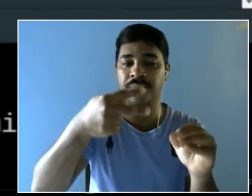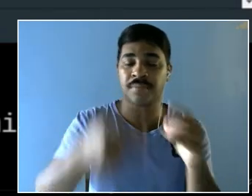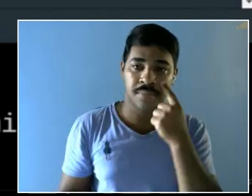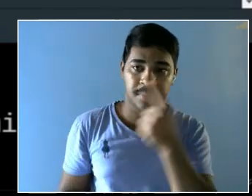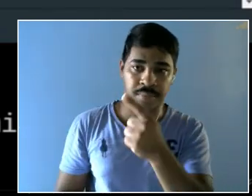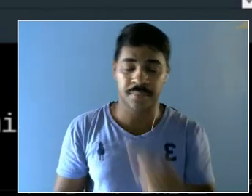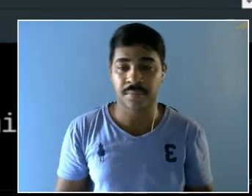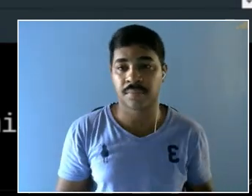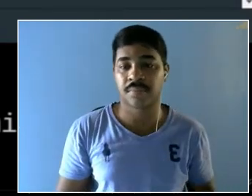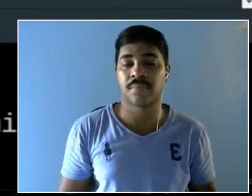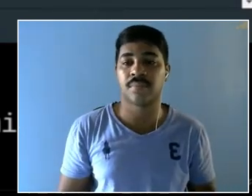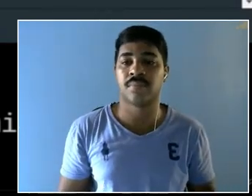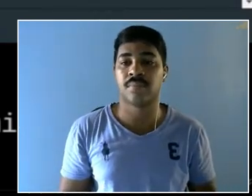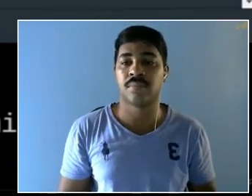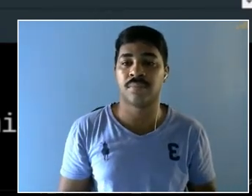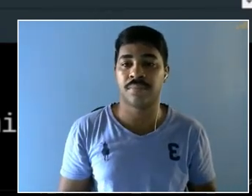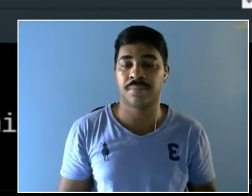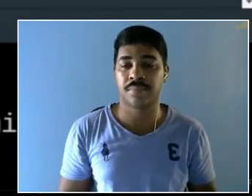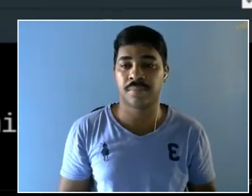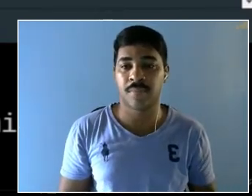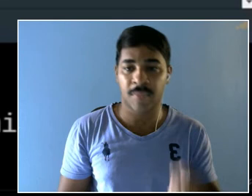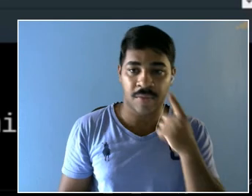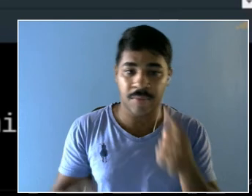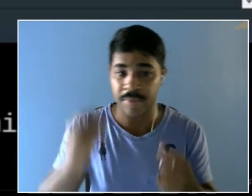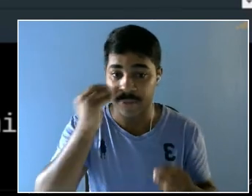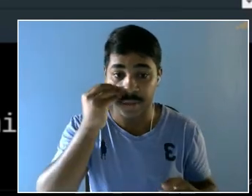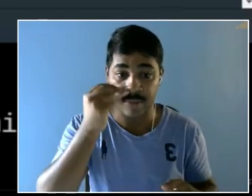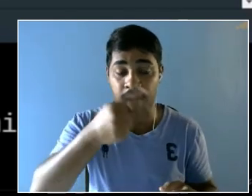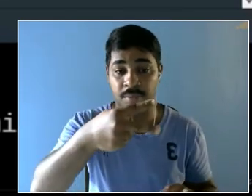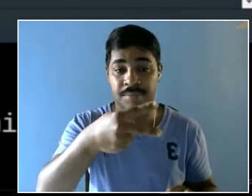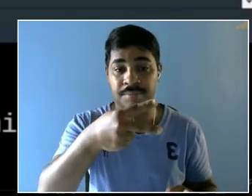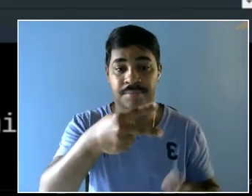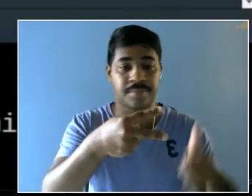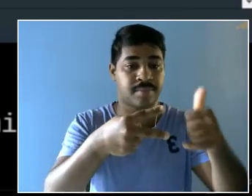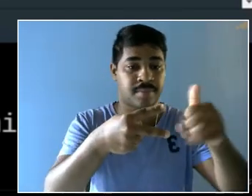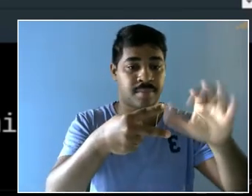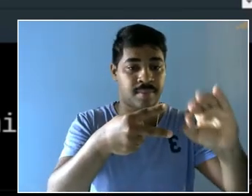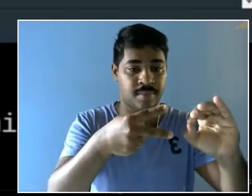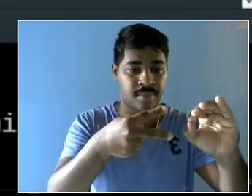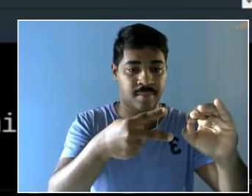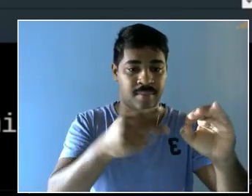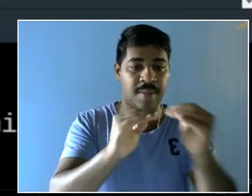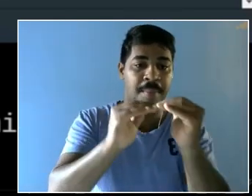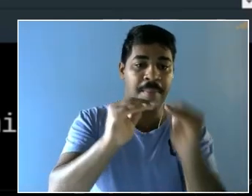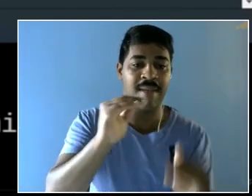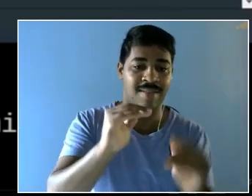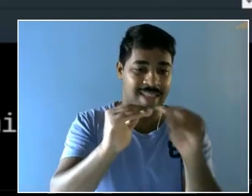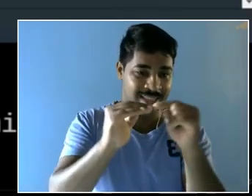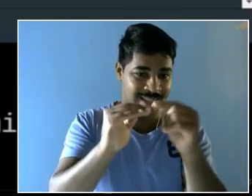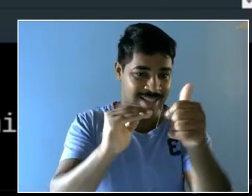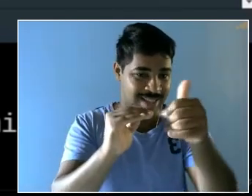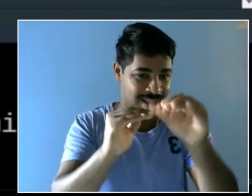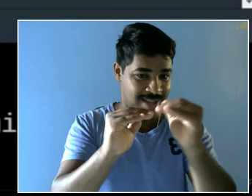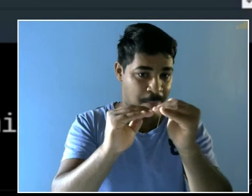Então, teste recebe 0. Teste é menor do que 10. Escreve teste. E daí faz o teste, em vez de receber